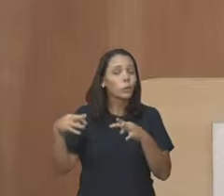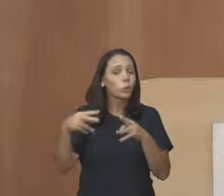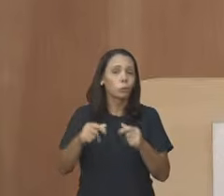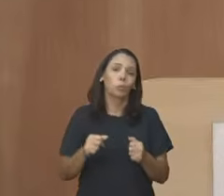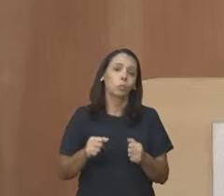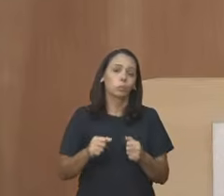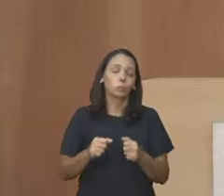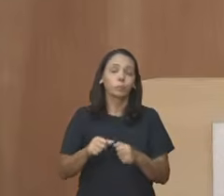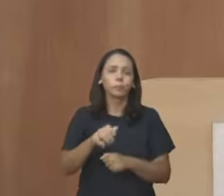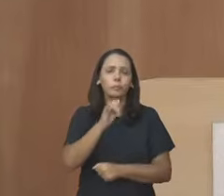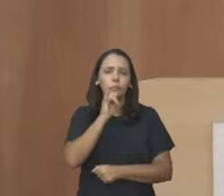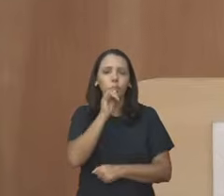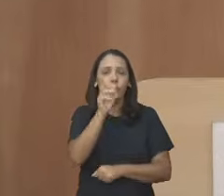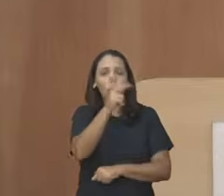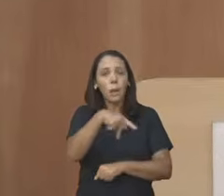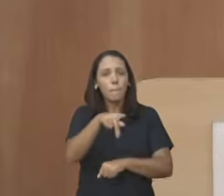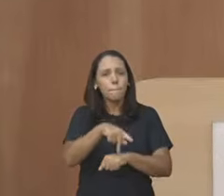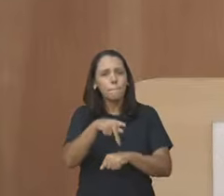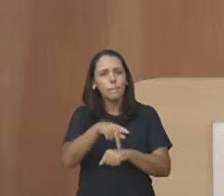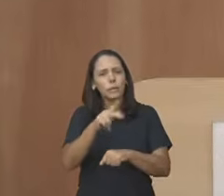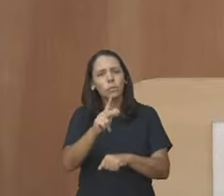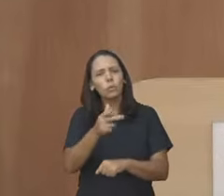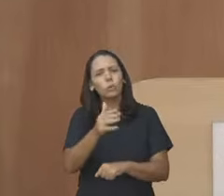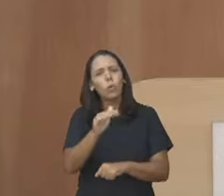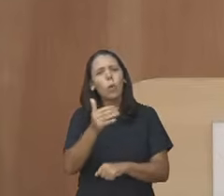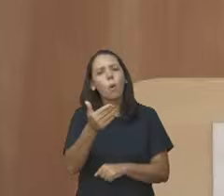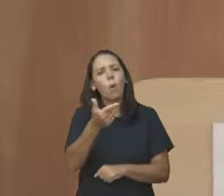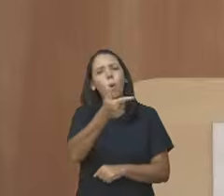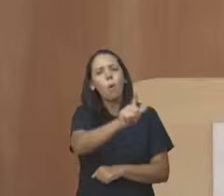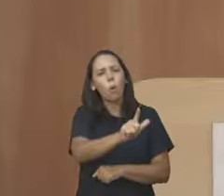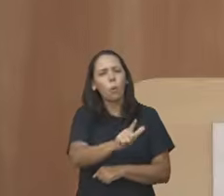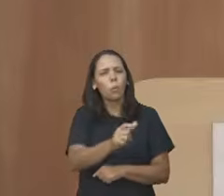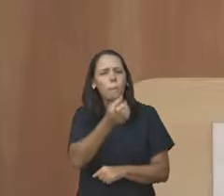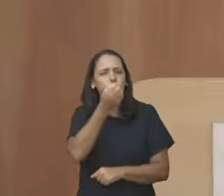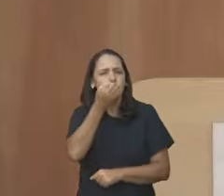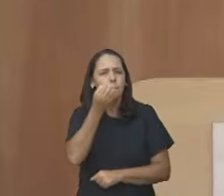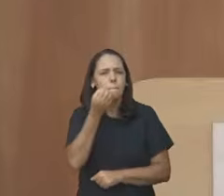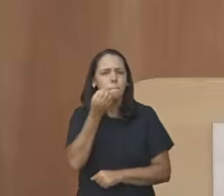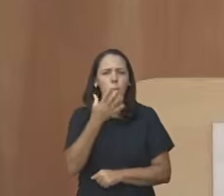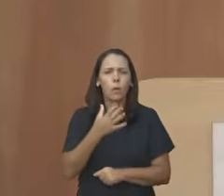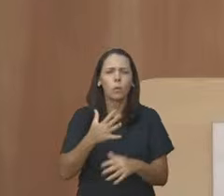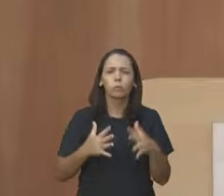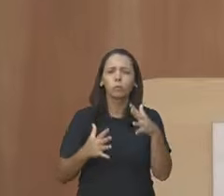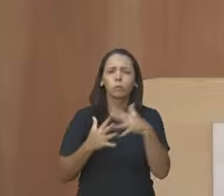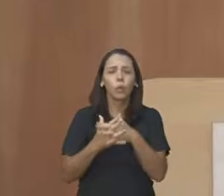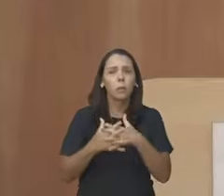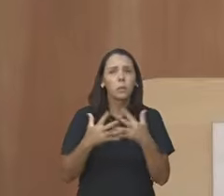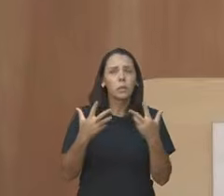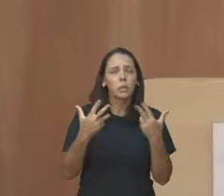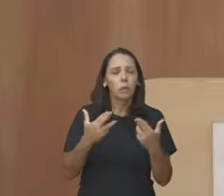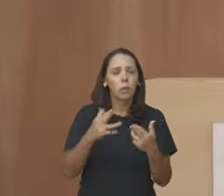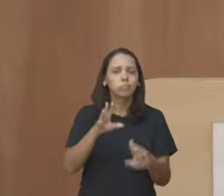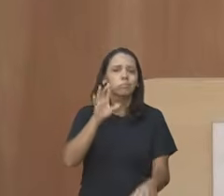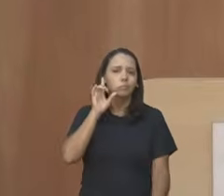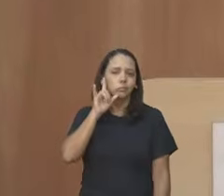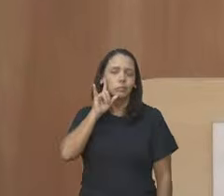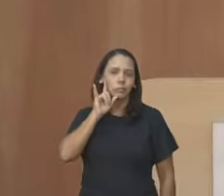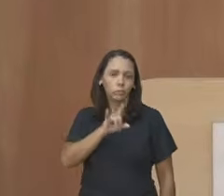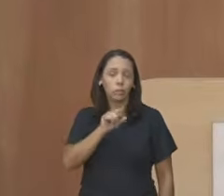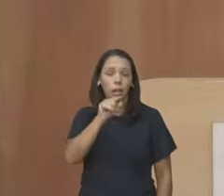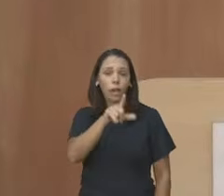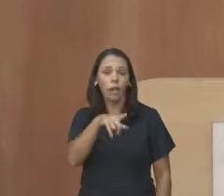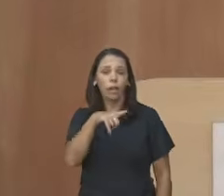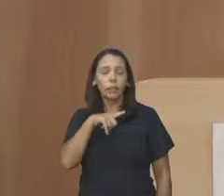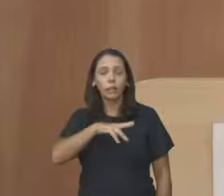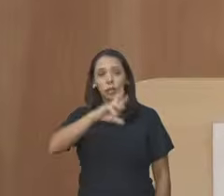pensa em países de primeiro mundo, países riquíssimos como os Estados Unidos da América, a gente tem lá casos como o do Skid Row,